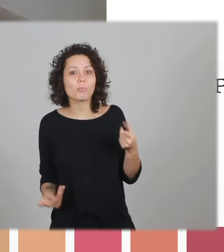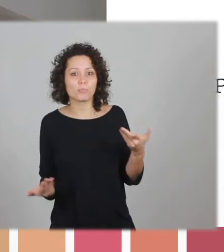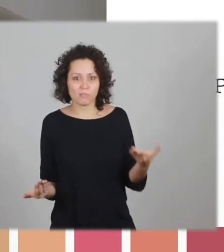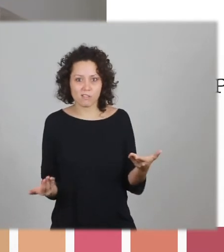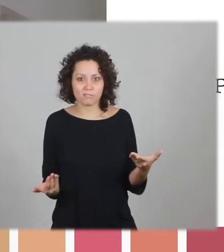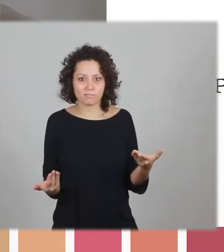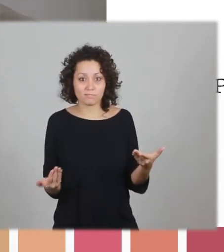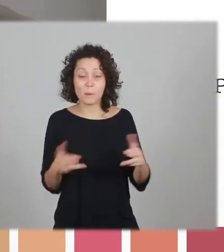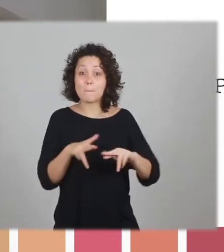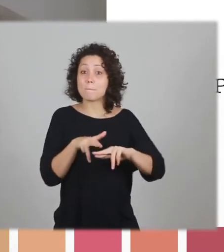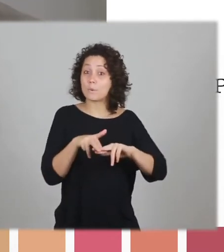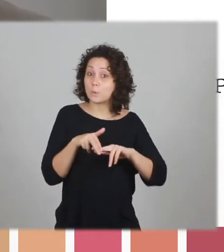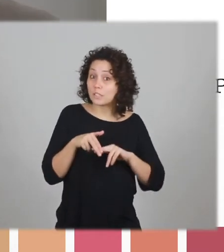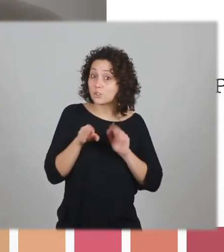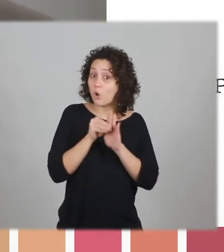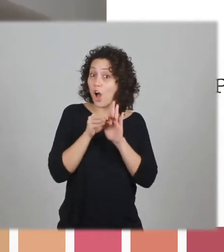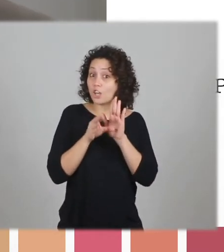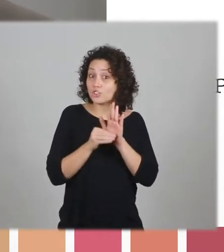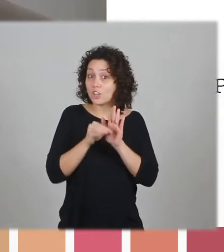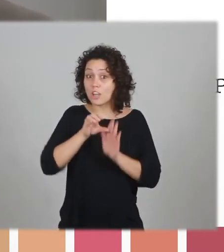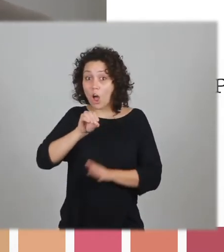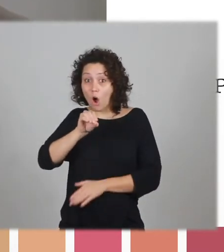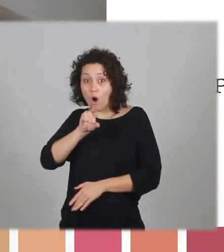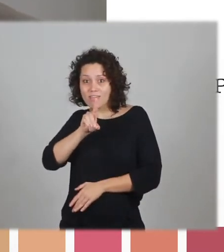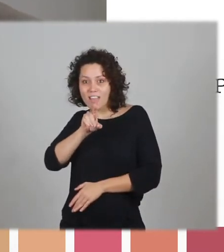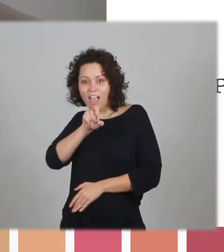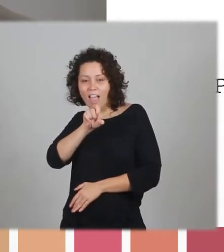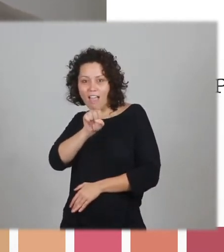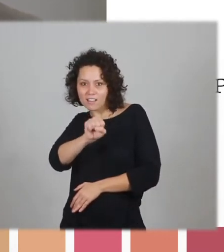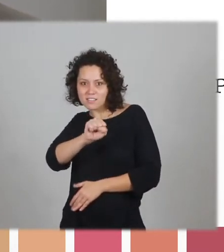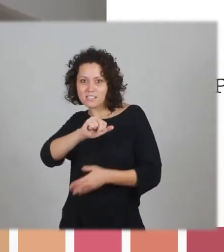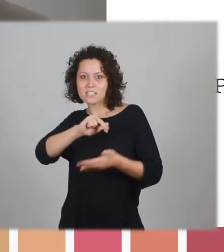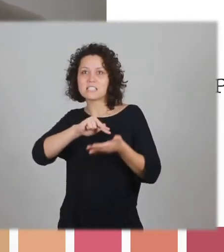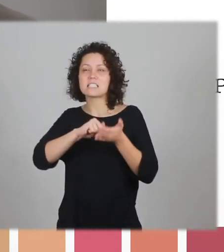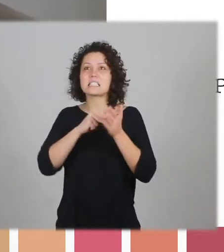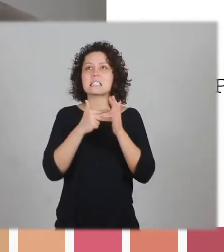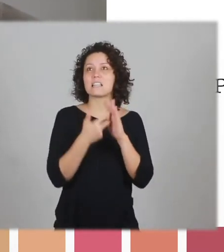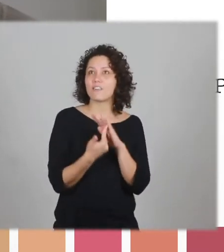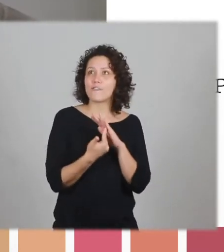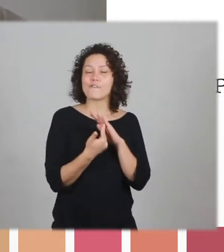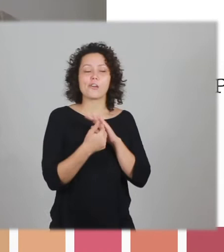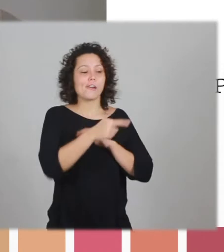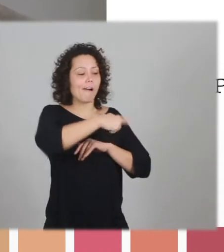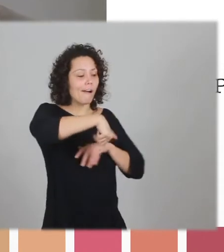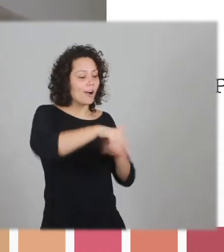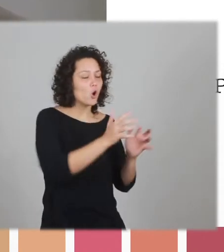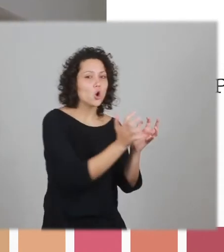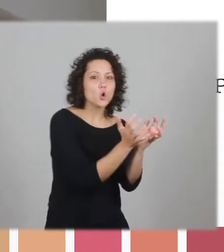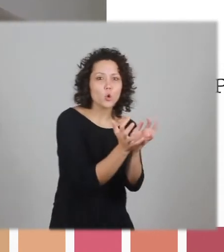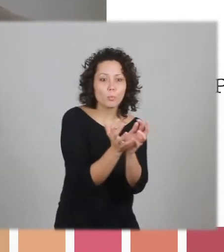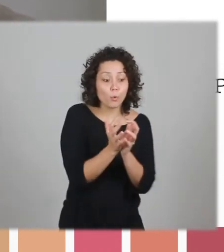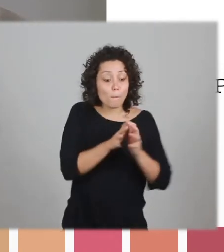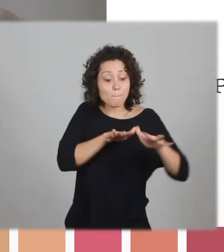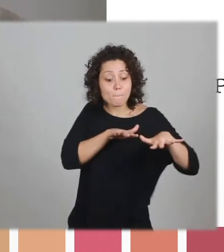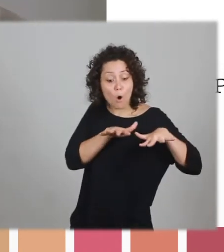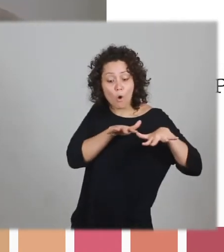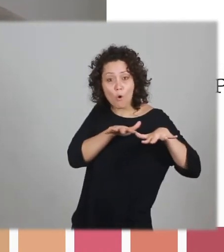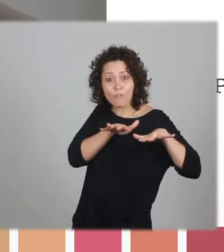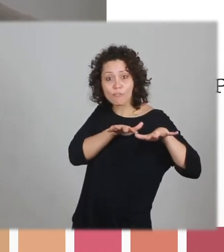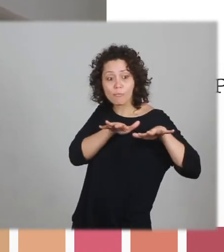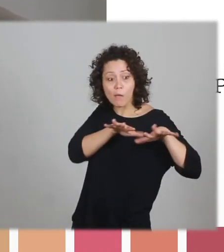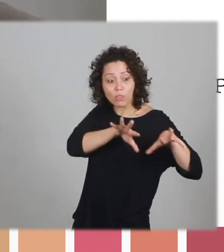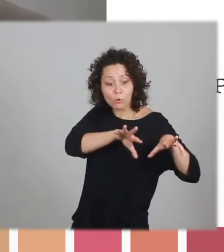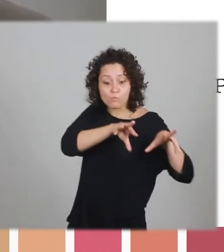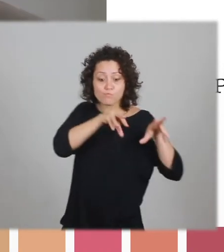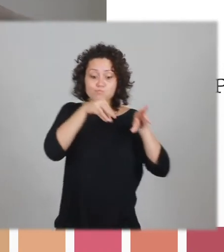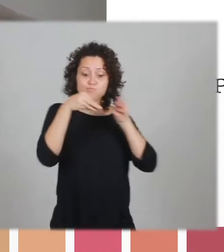ela é um catalisador no que tange a mobilização e participação dos diferentes direitos sociais, porque ela é uma agenda integradora,